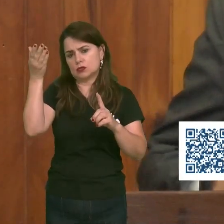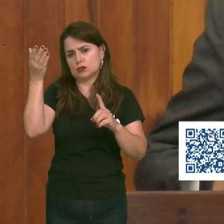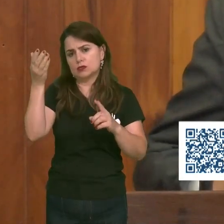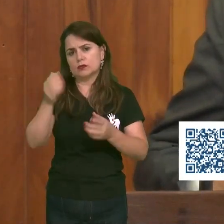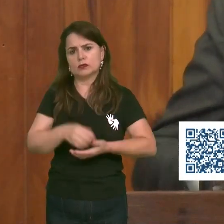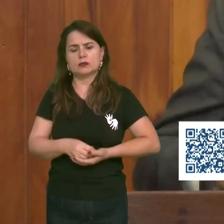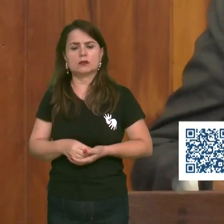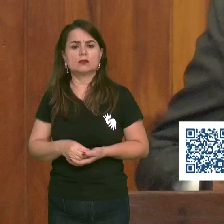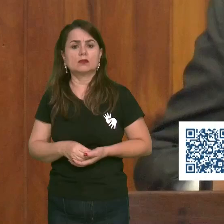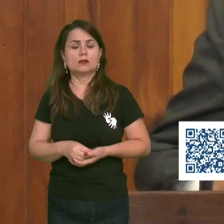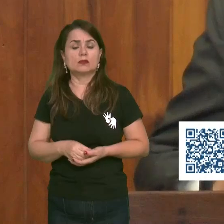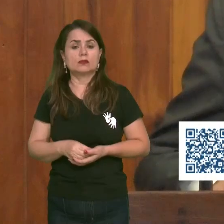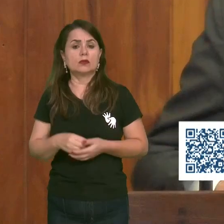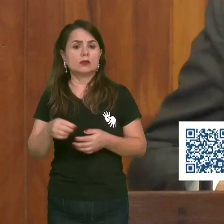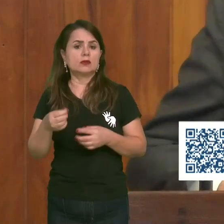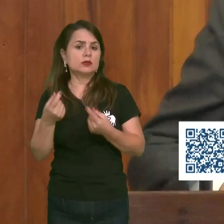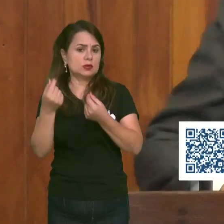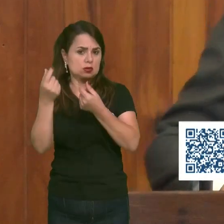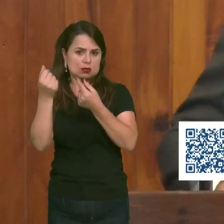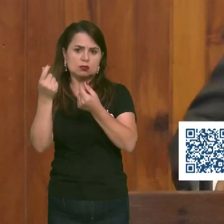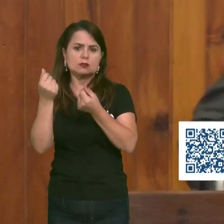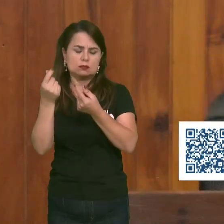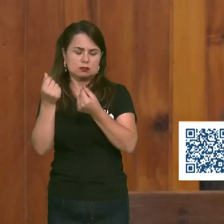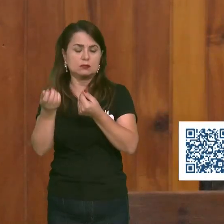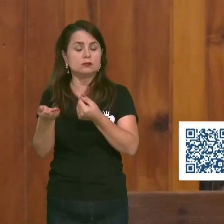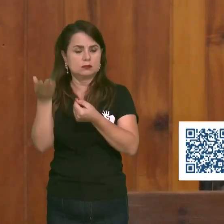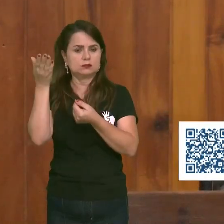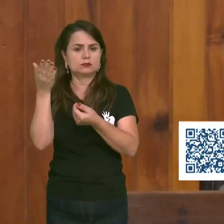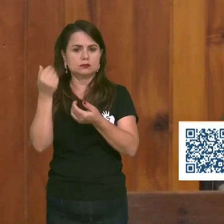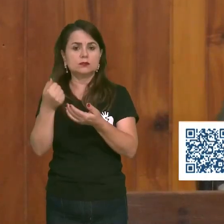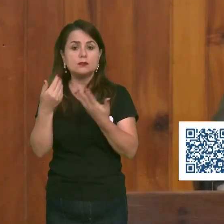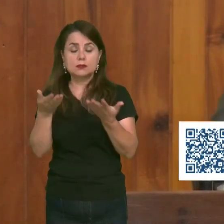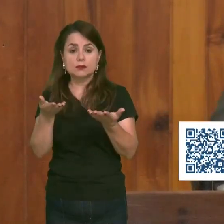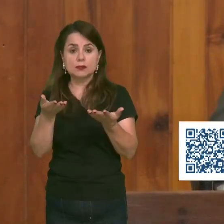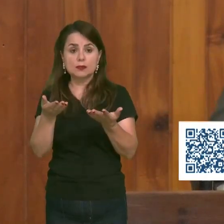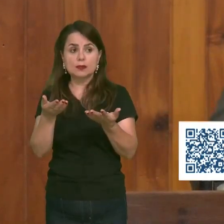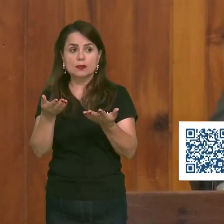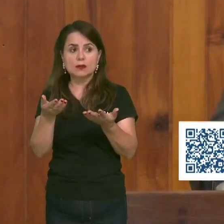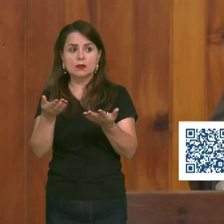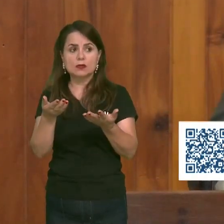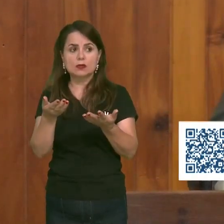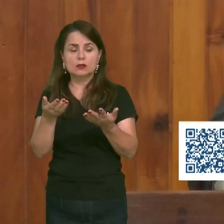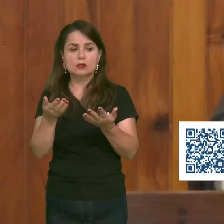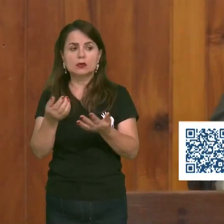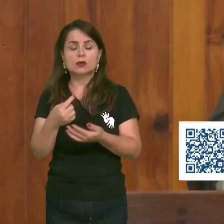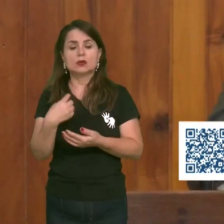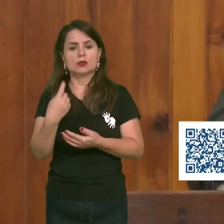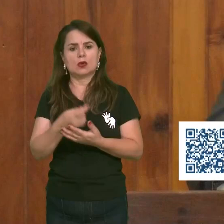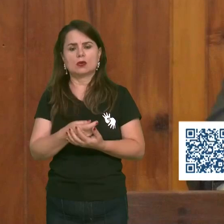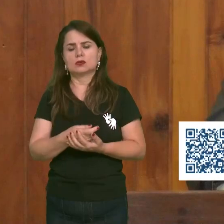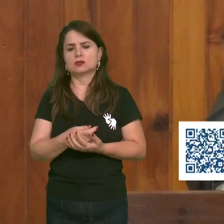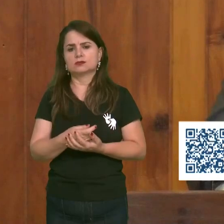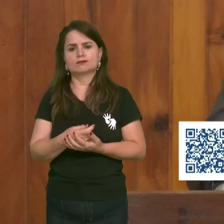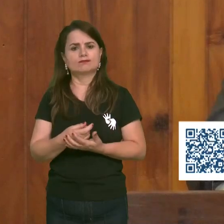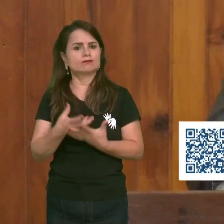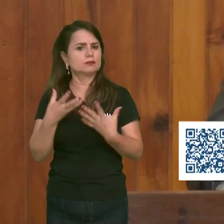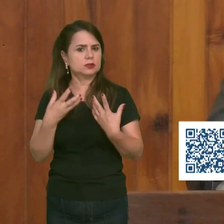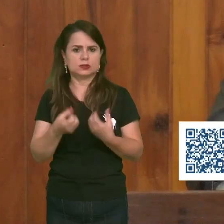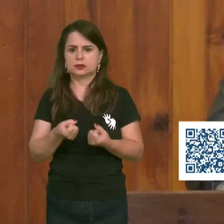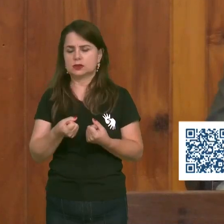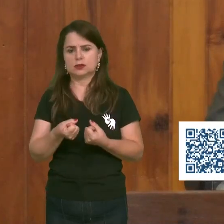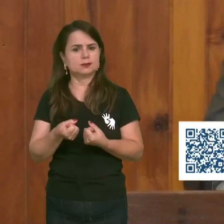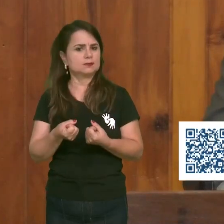revivalização de valores então fica aí o nosso nosso descontentamento com